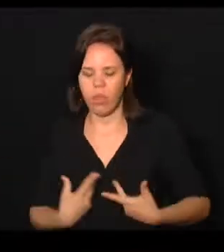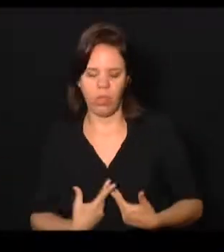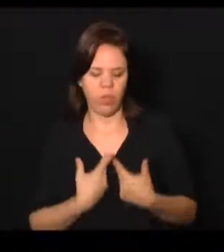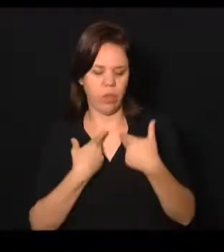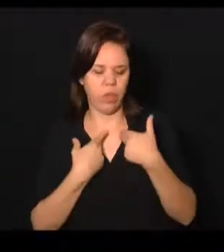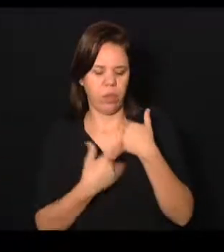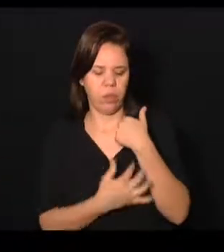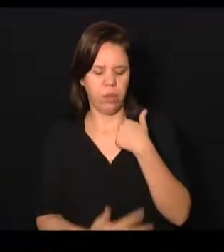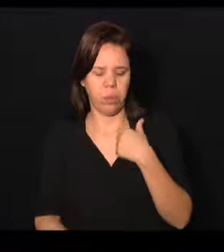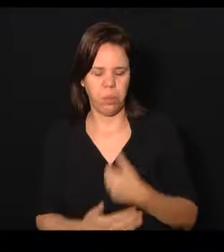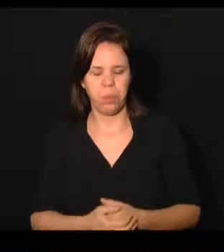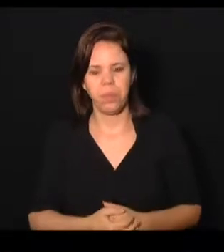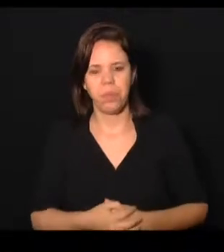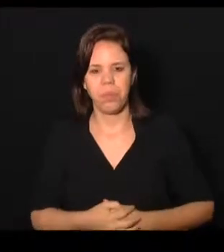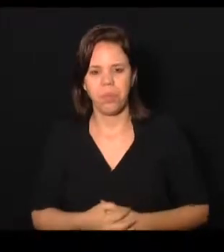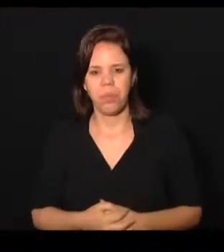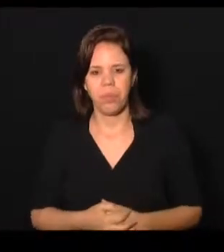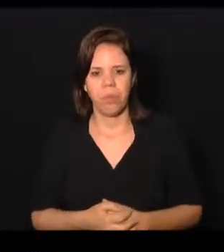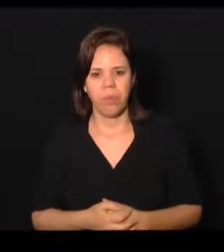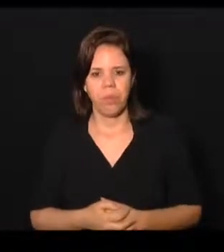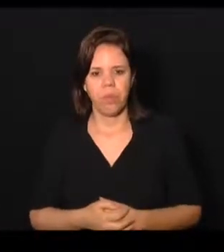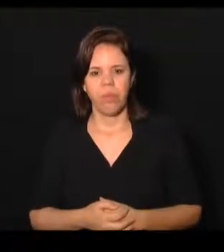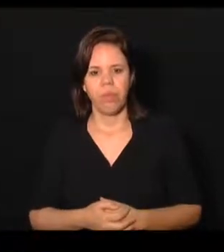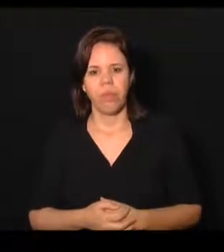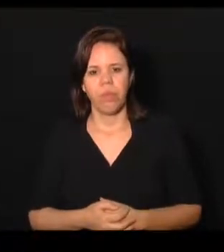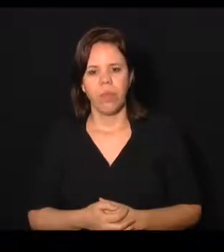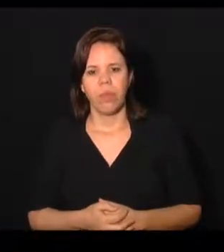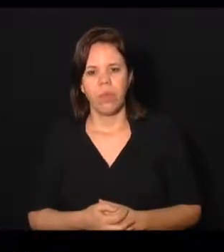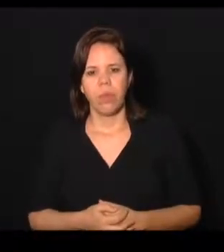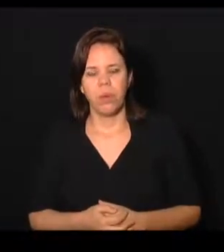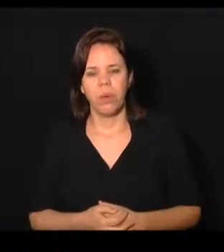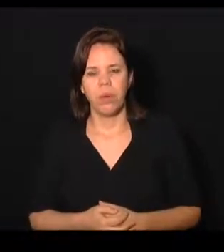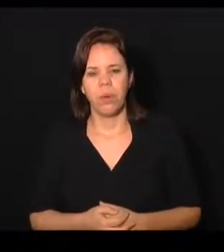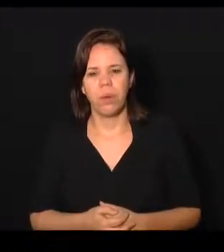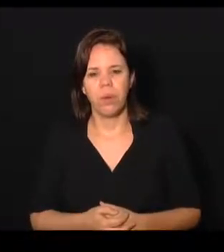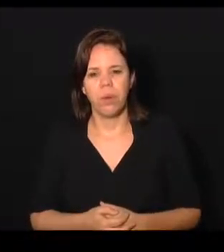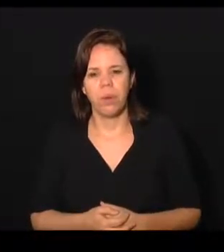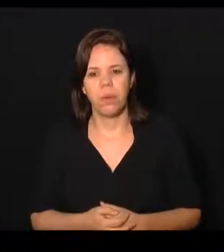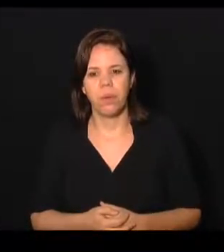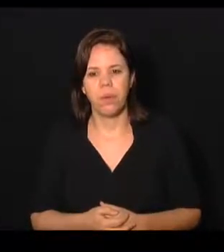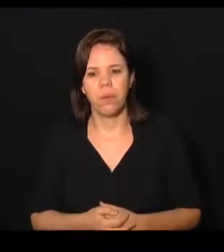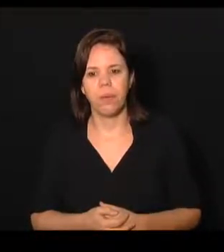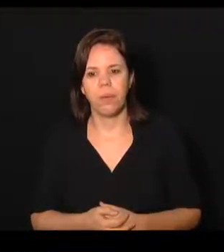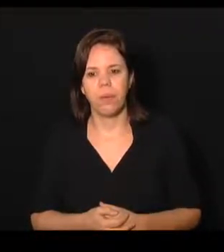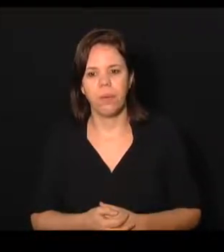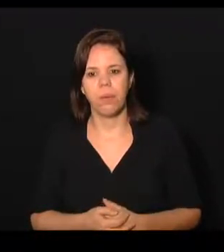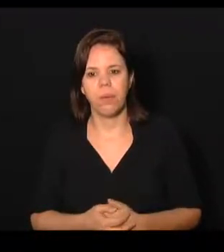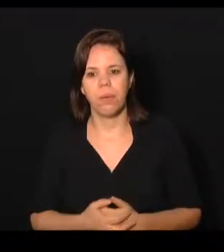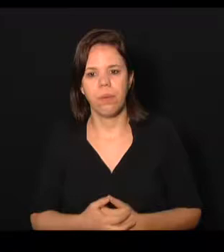Então, atualmente, a gente tem... Como é que faz aqui para avançar?